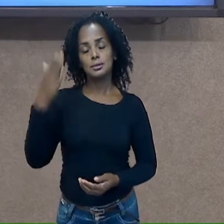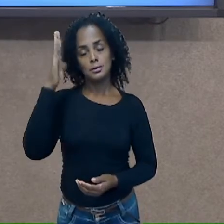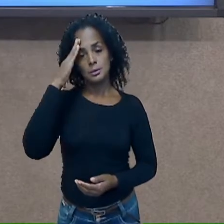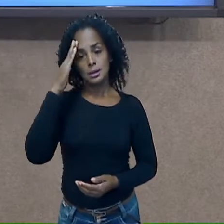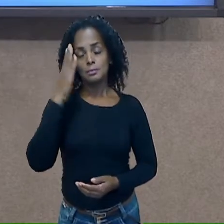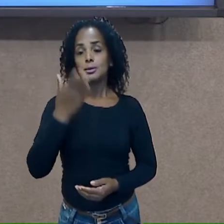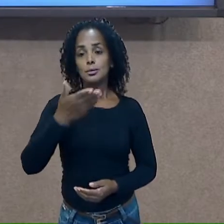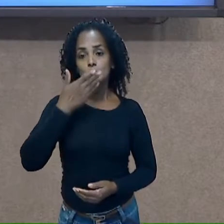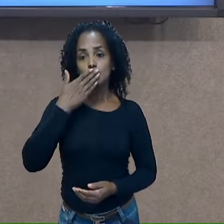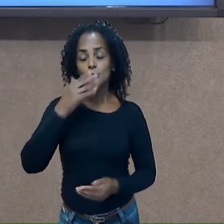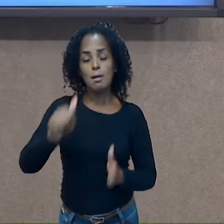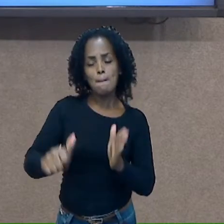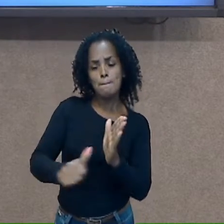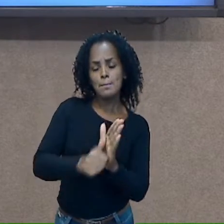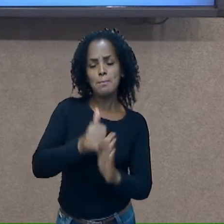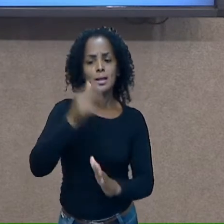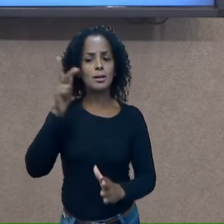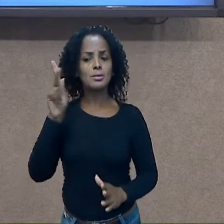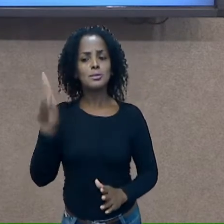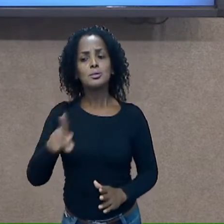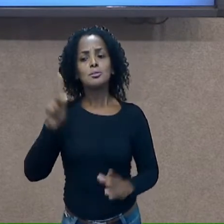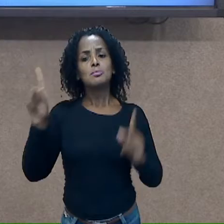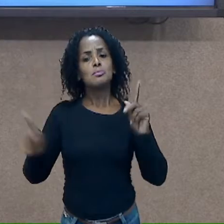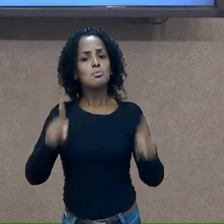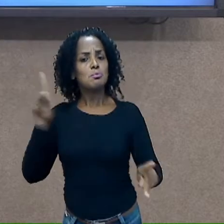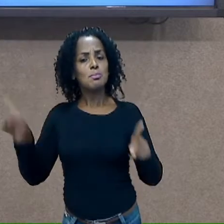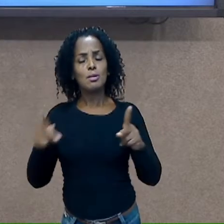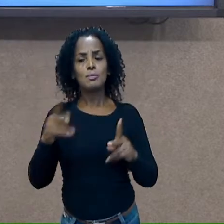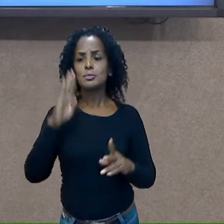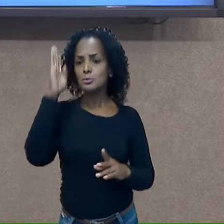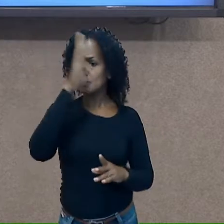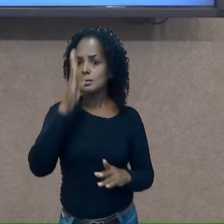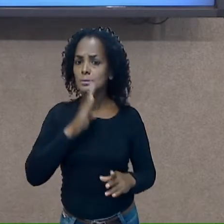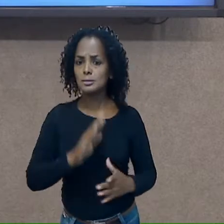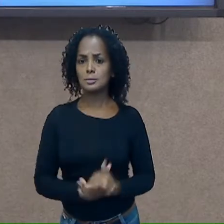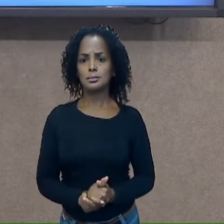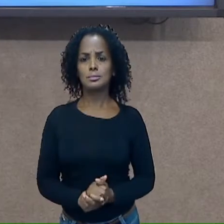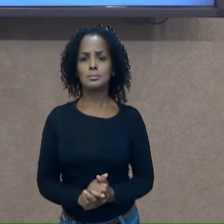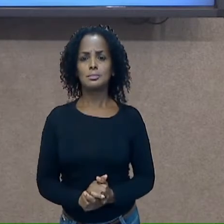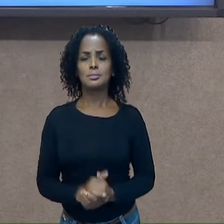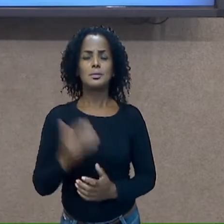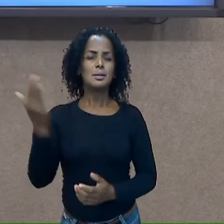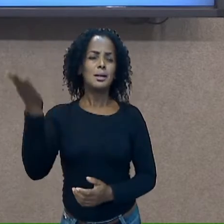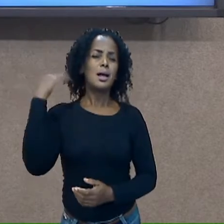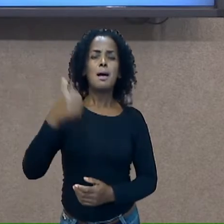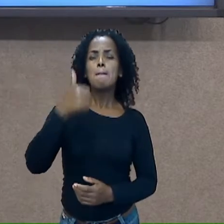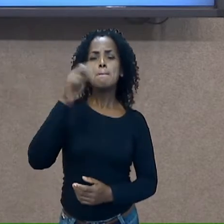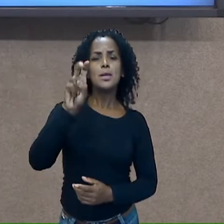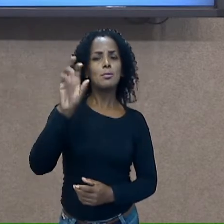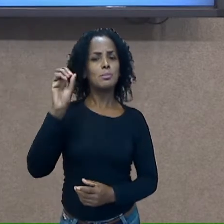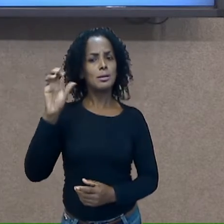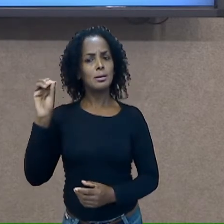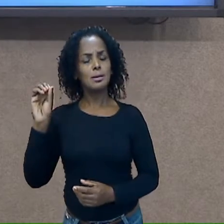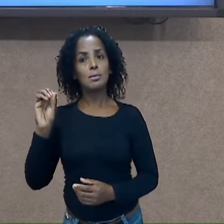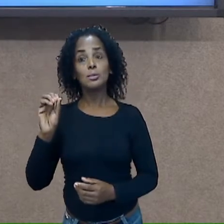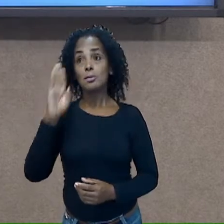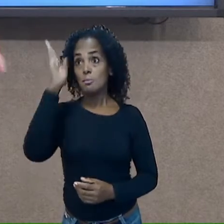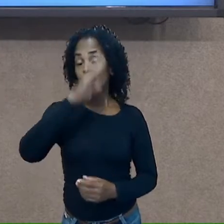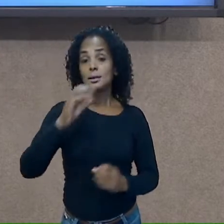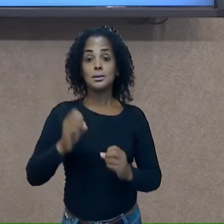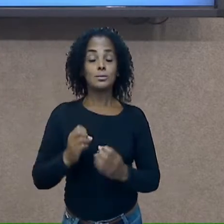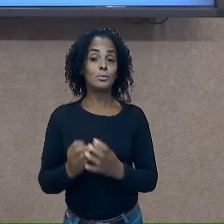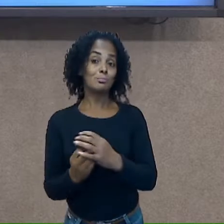os índios foram os primeiros habitantes do Brasil? Isso mesmo. Lá em 1500, quando o Brasil foi